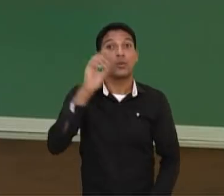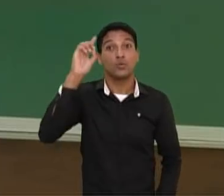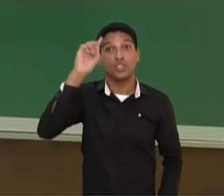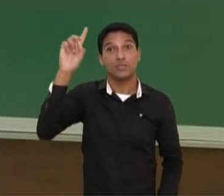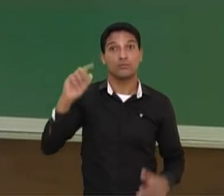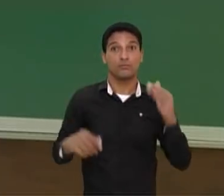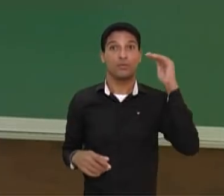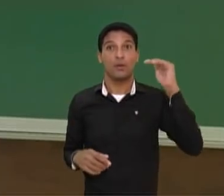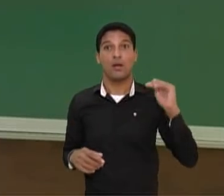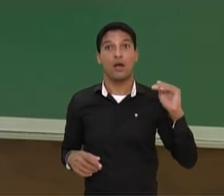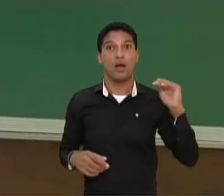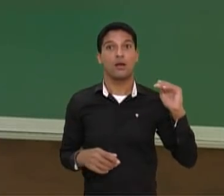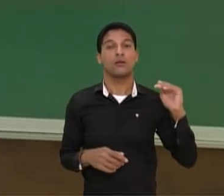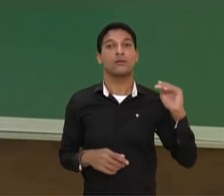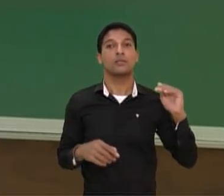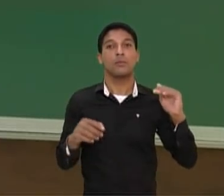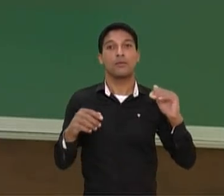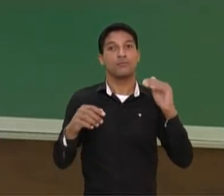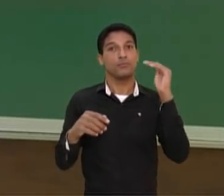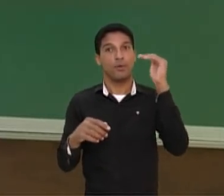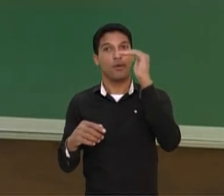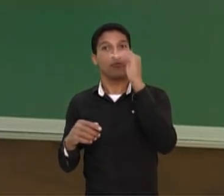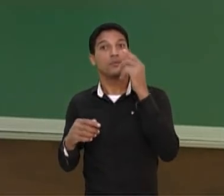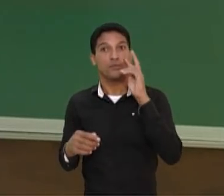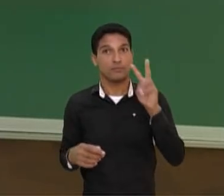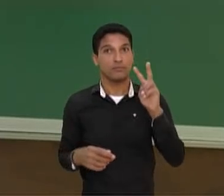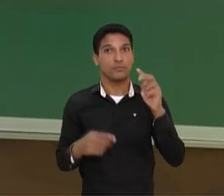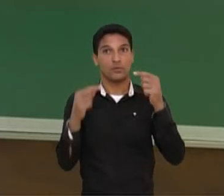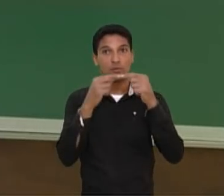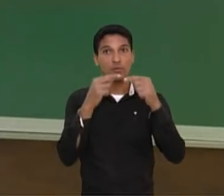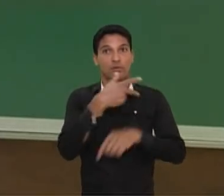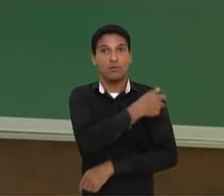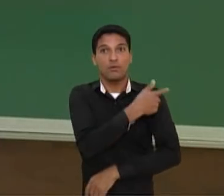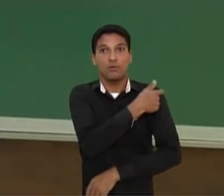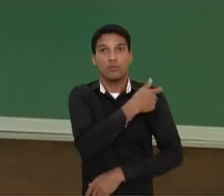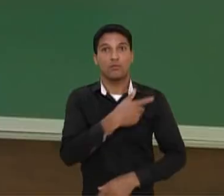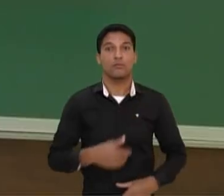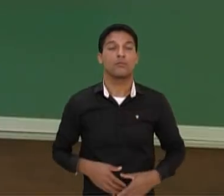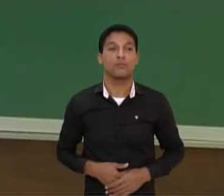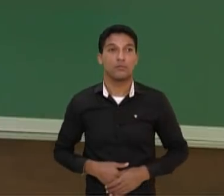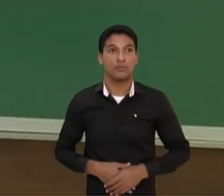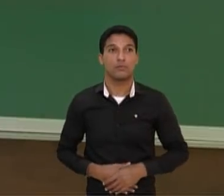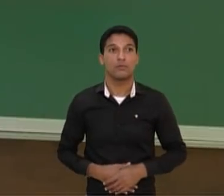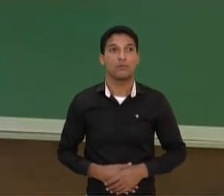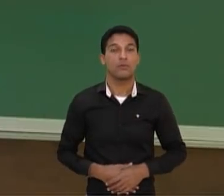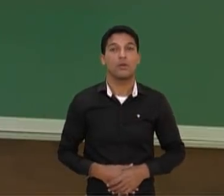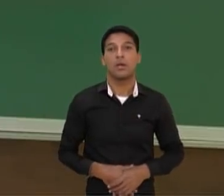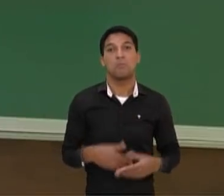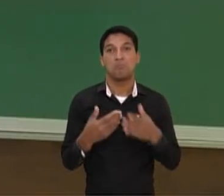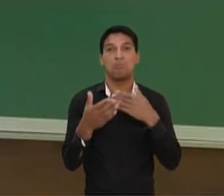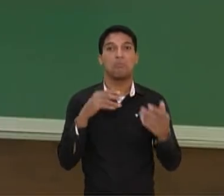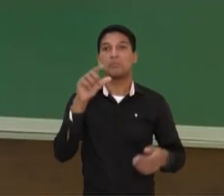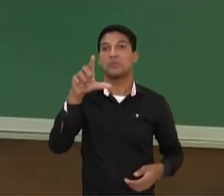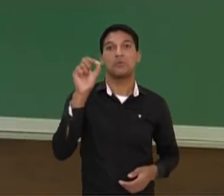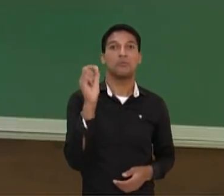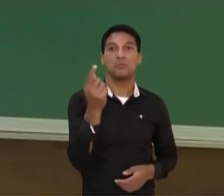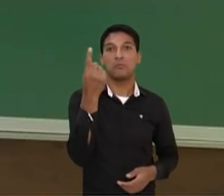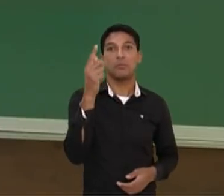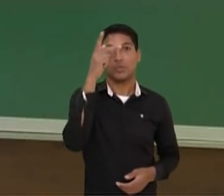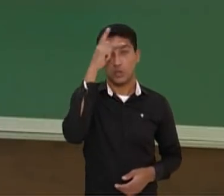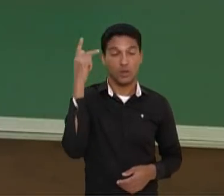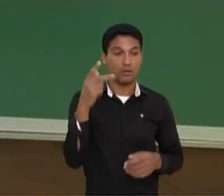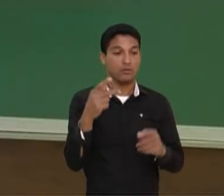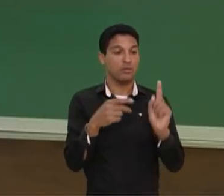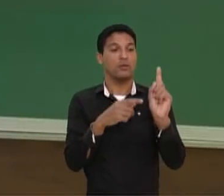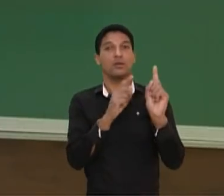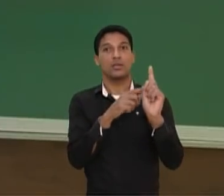bem. Então, vamos escolher aleatoriamente uma pessoa que foi atendida nesse posto. Qual é a probabilidade de ele ser